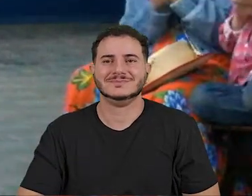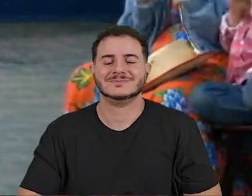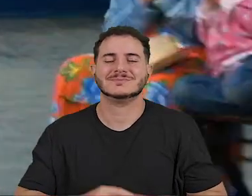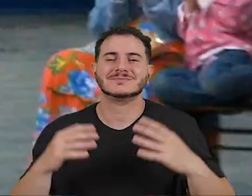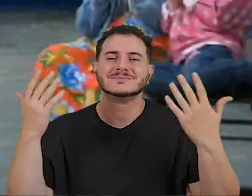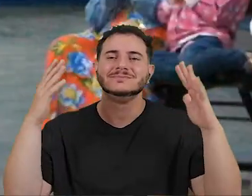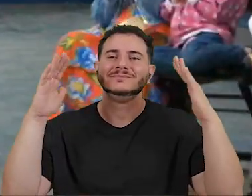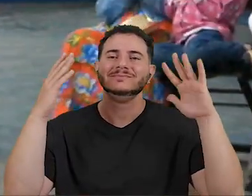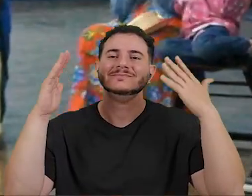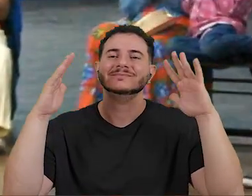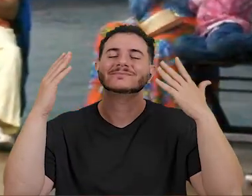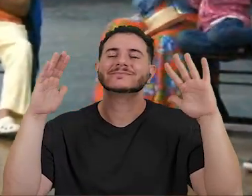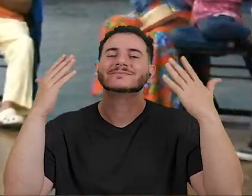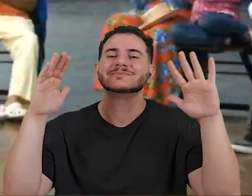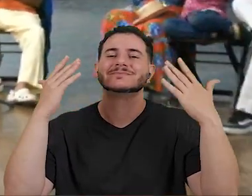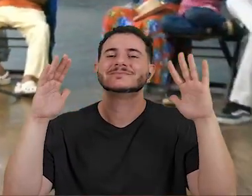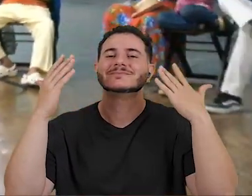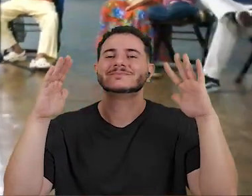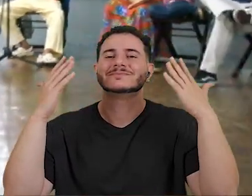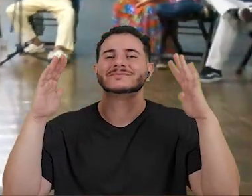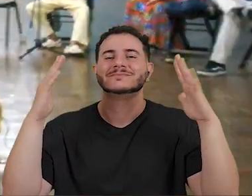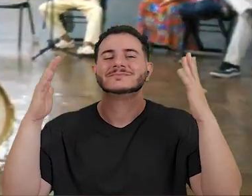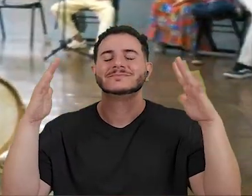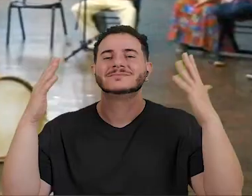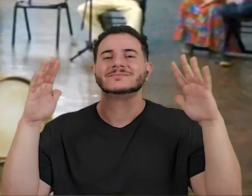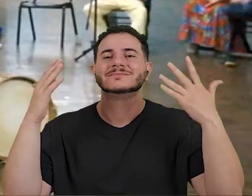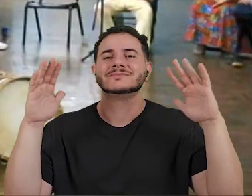A terceira foi.